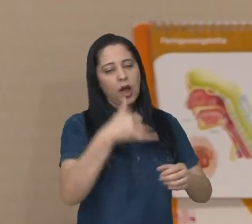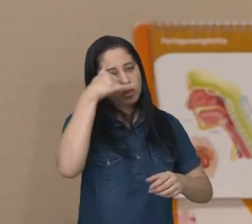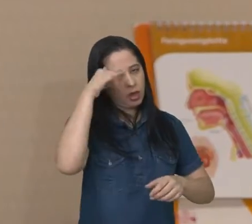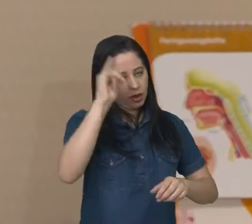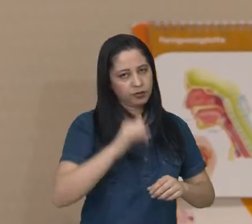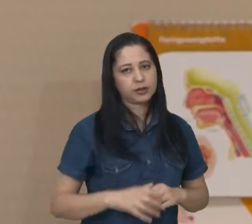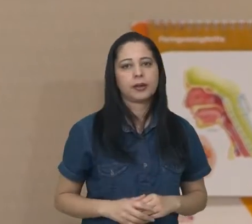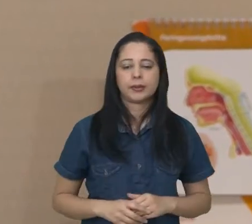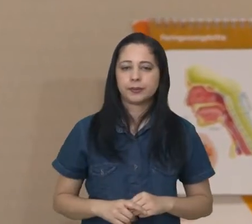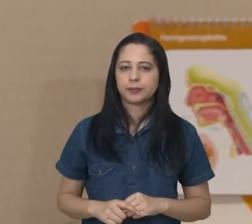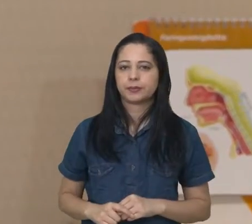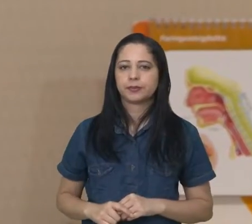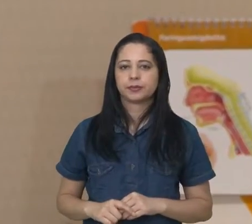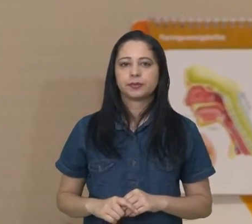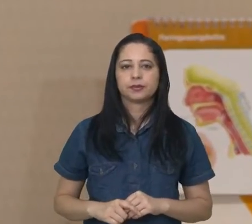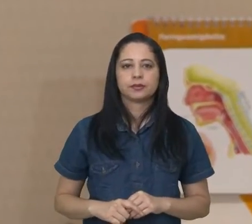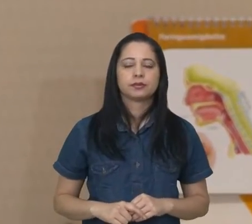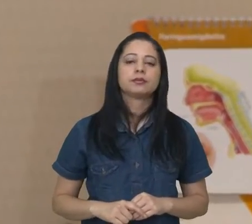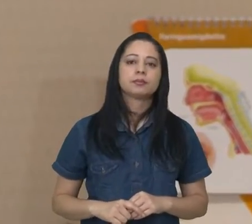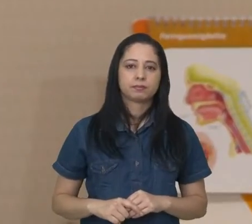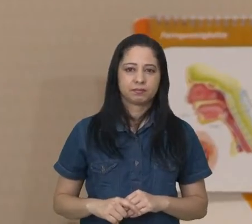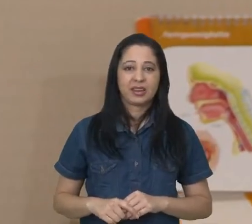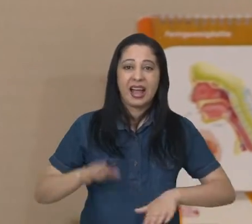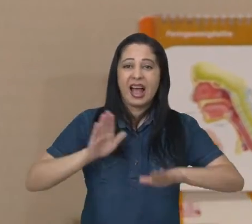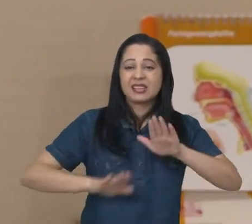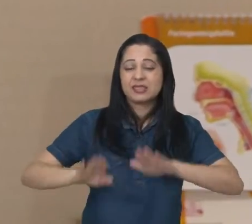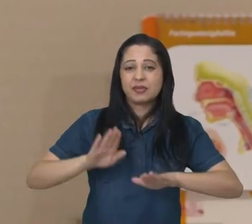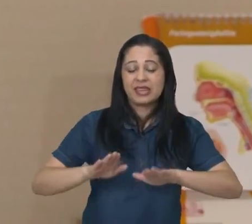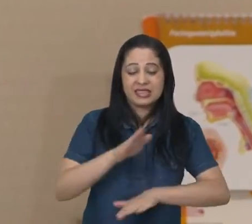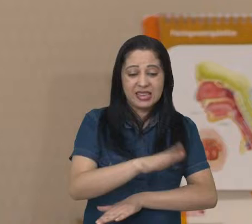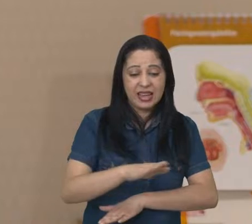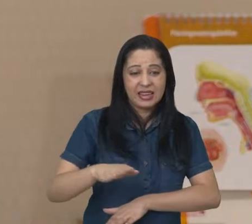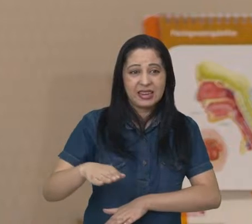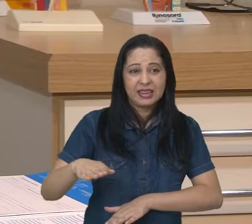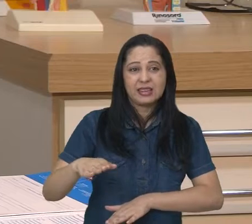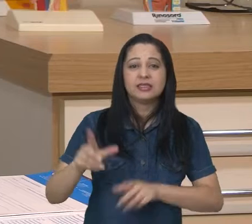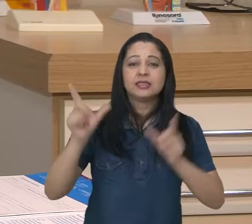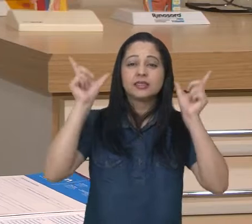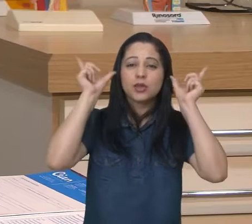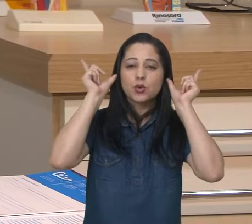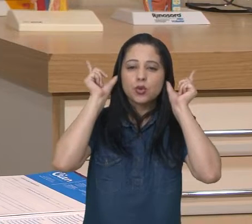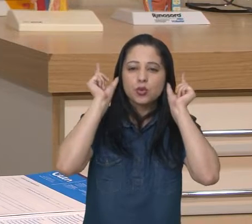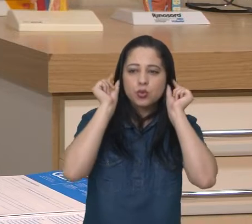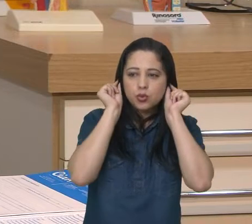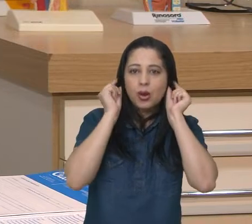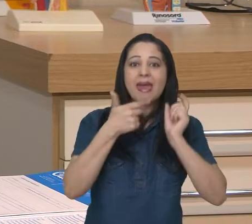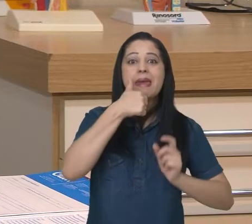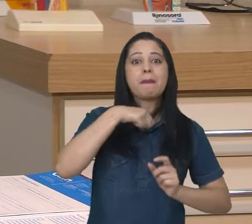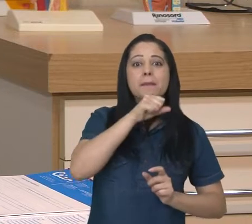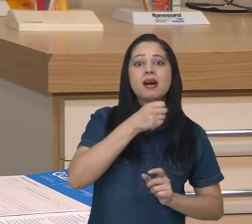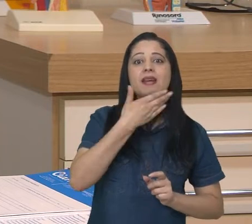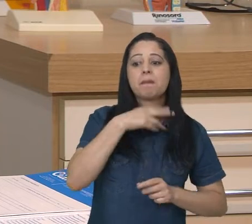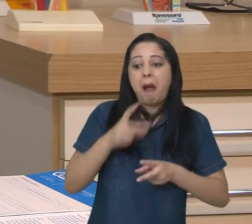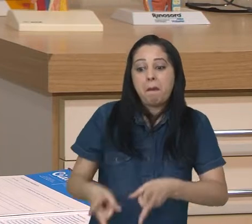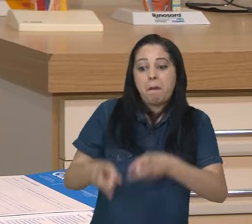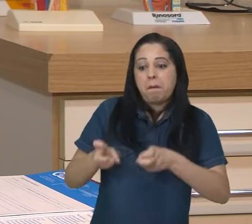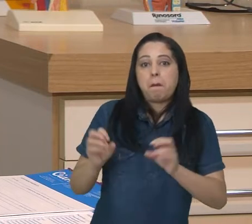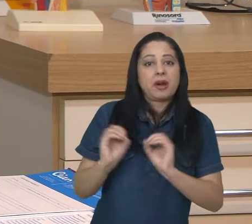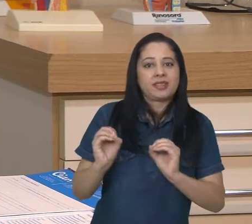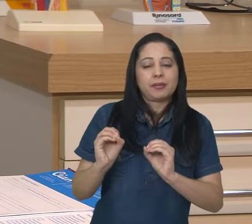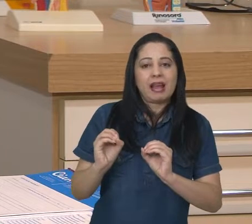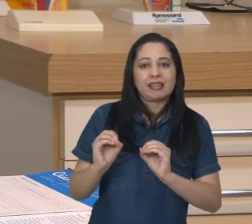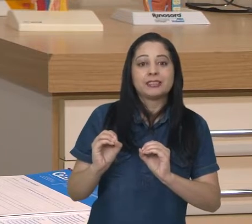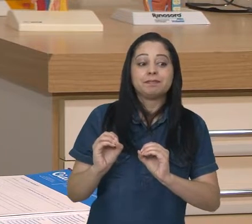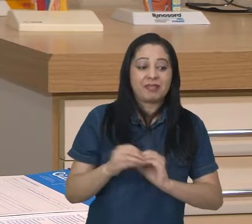ambiente escolar e para evitar complicações no quadro de saúde. Às vezes a perda auditiva passa